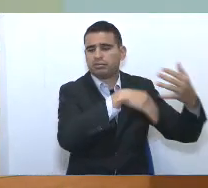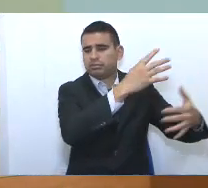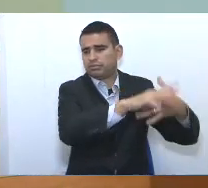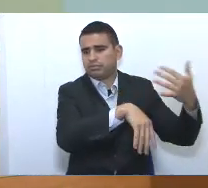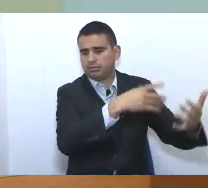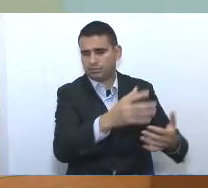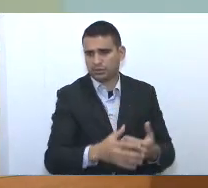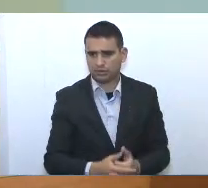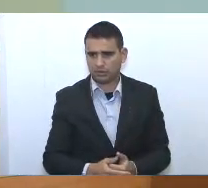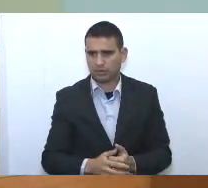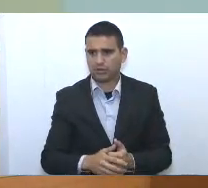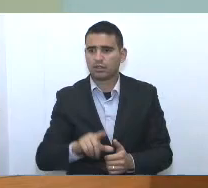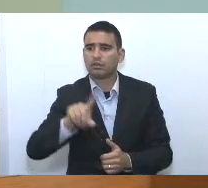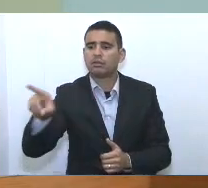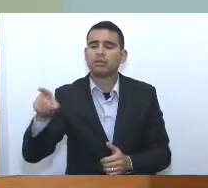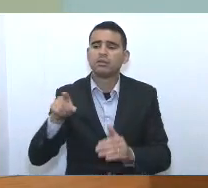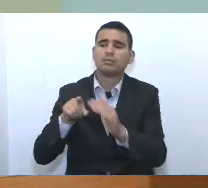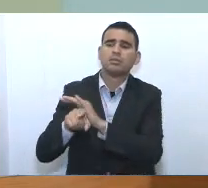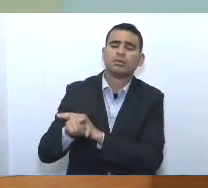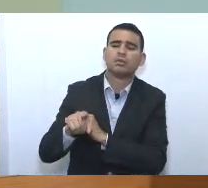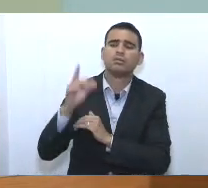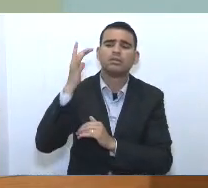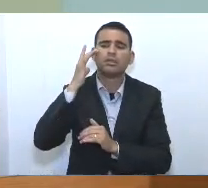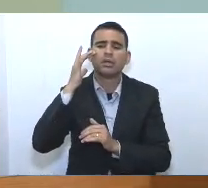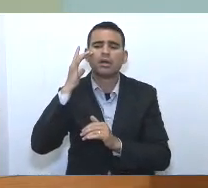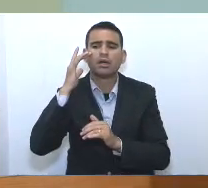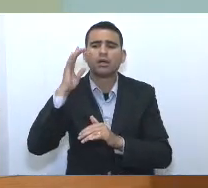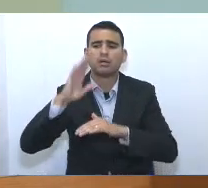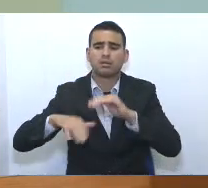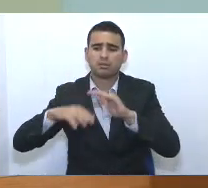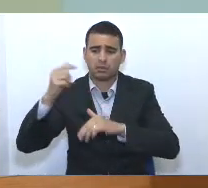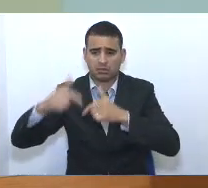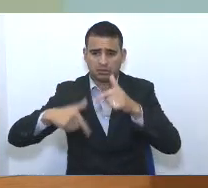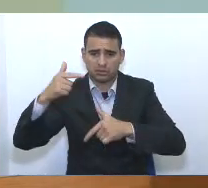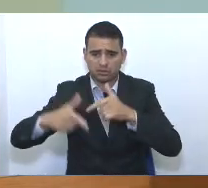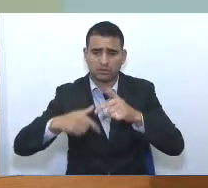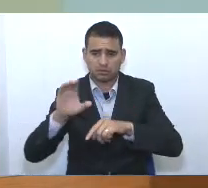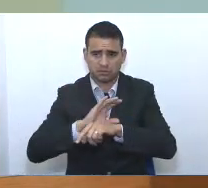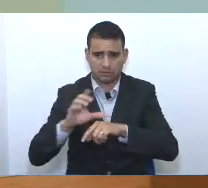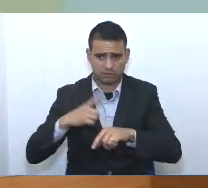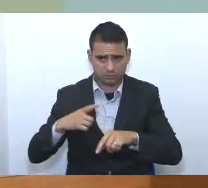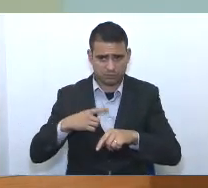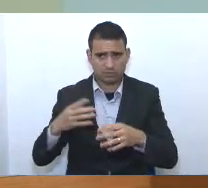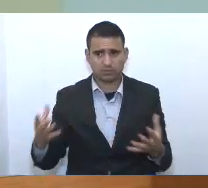estudos para reforçar a estrutura da sua secretaria.